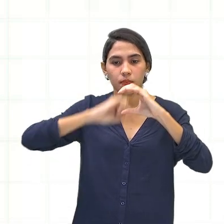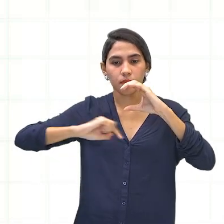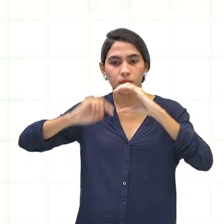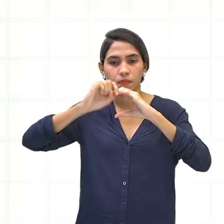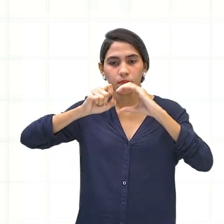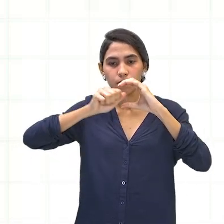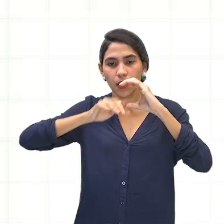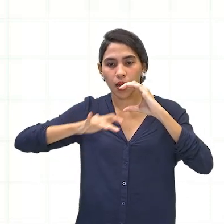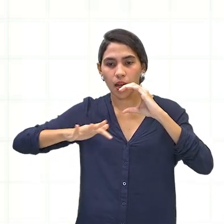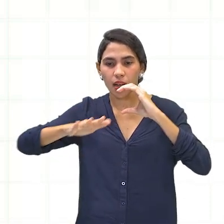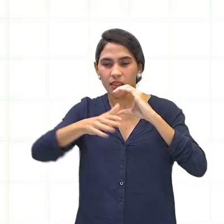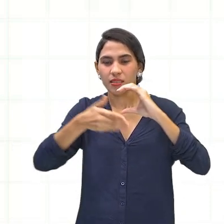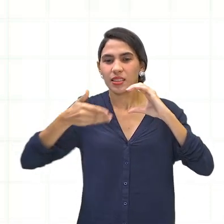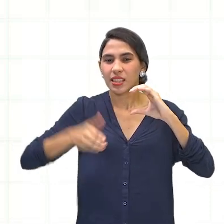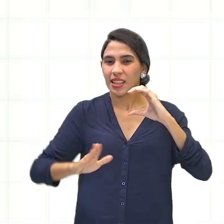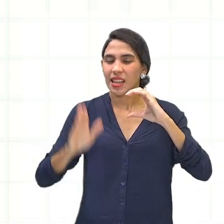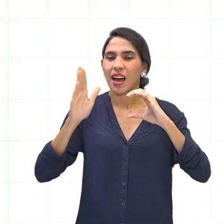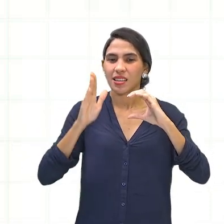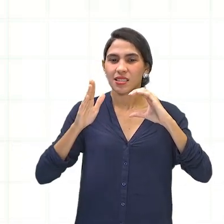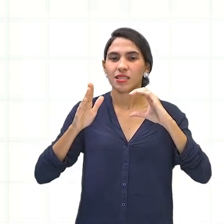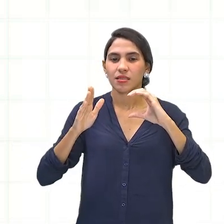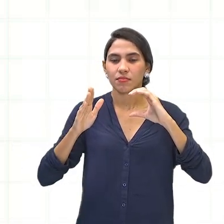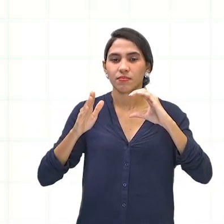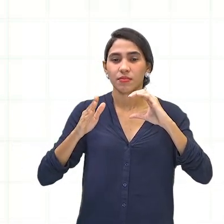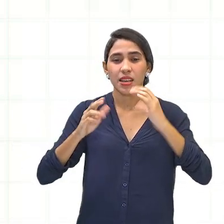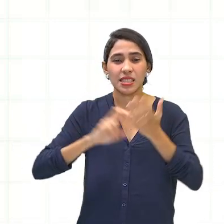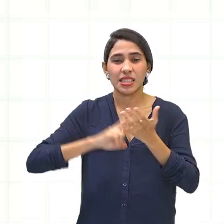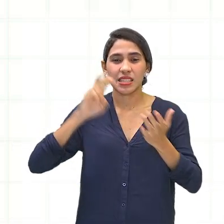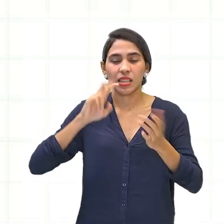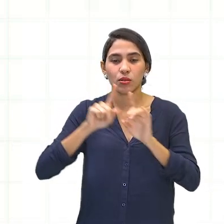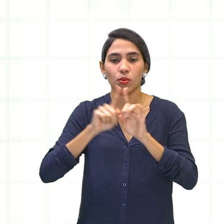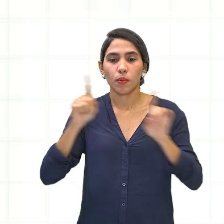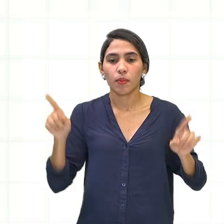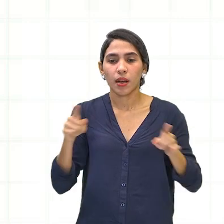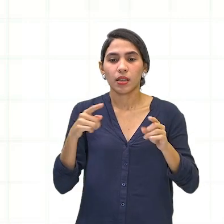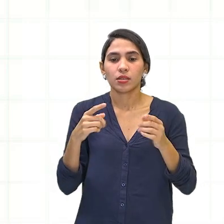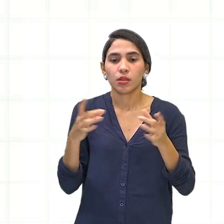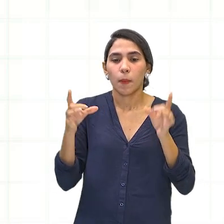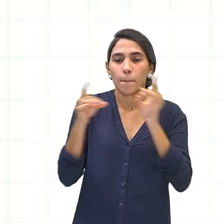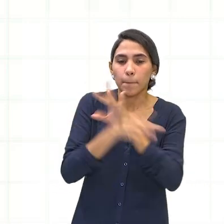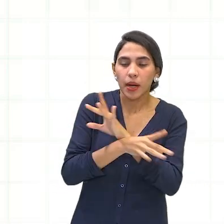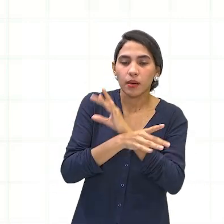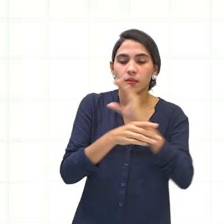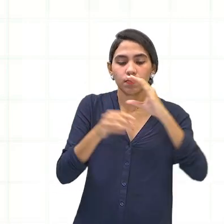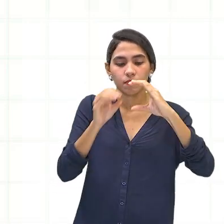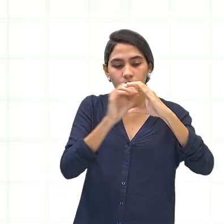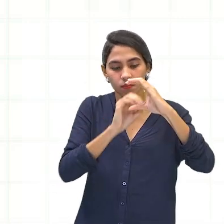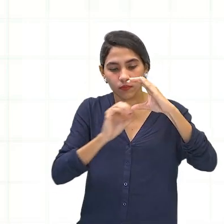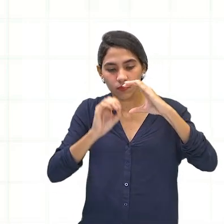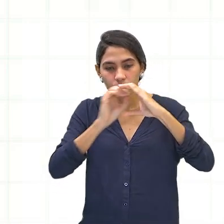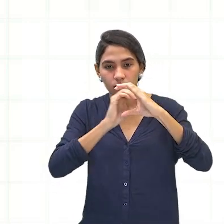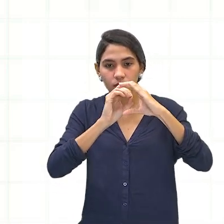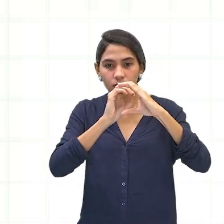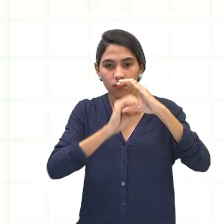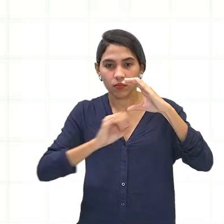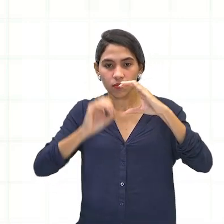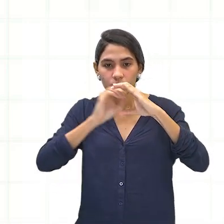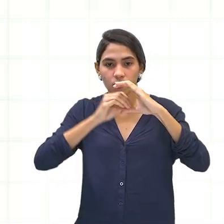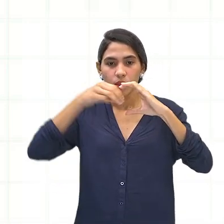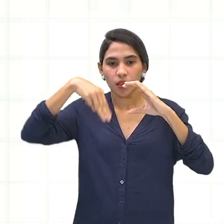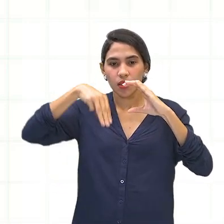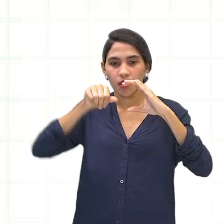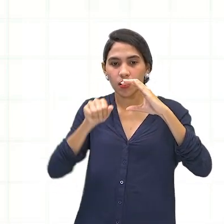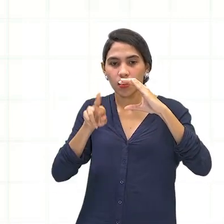nasce muito cedo, é como se ele nascesse ali prematuro. Só que ele vai completar o seu desenvolvimento dentro do marsúpio, daí que vem o